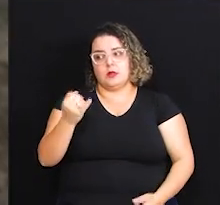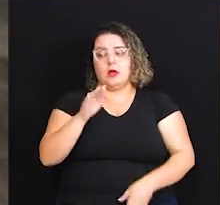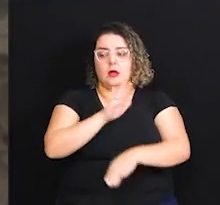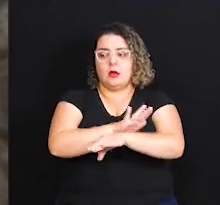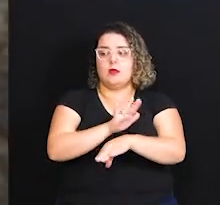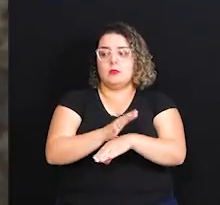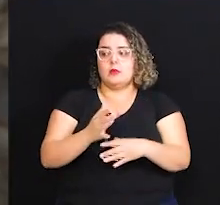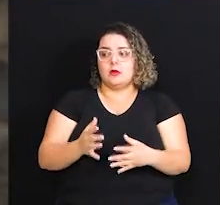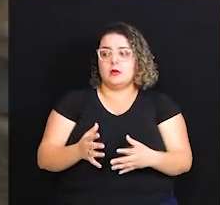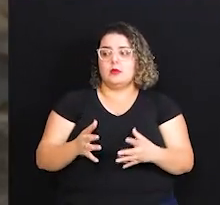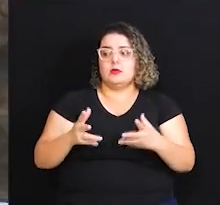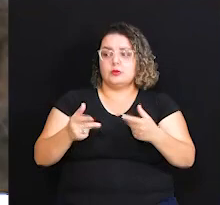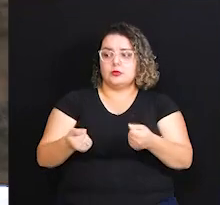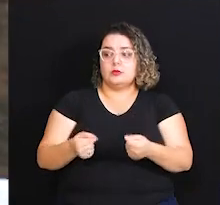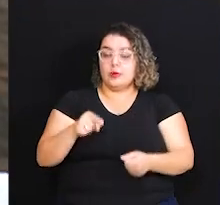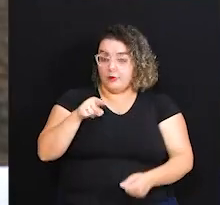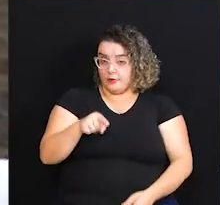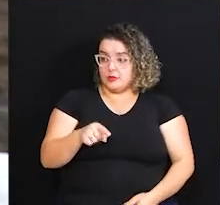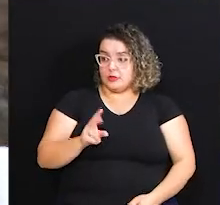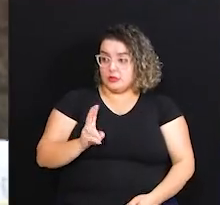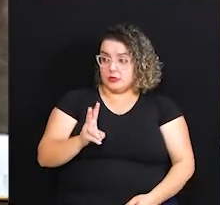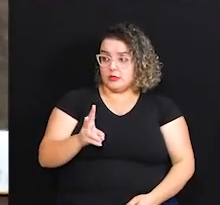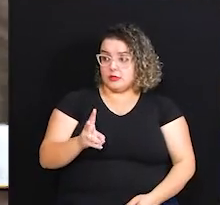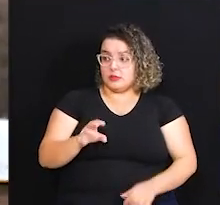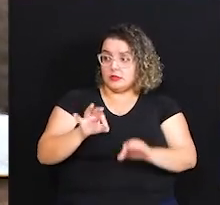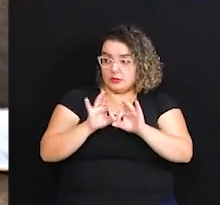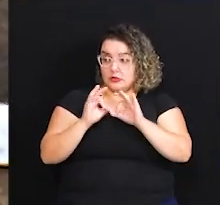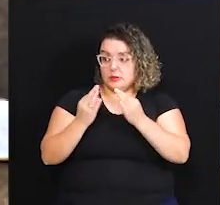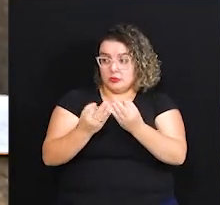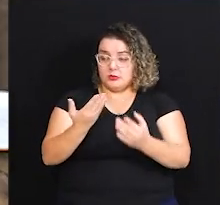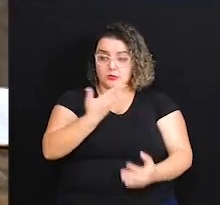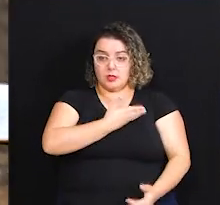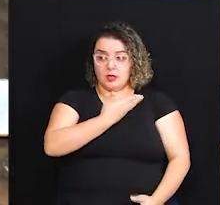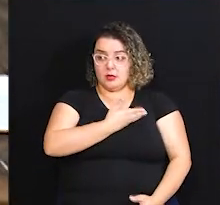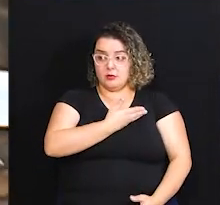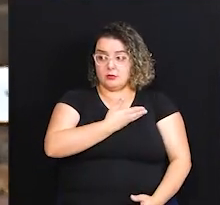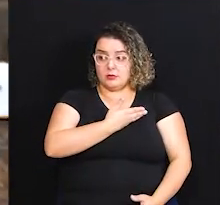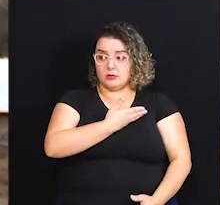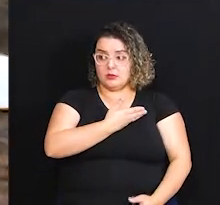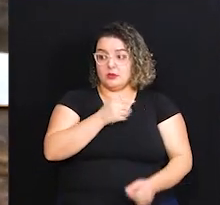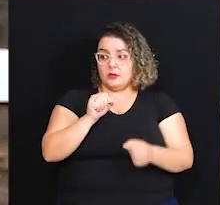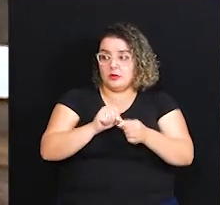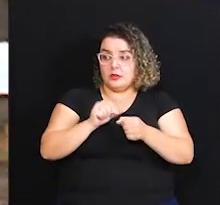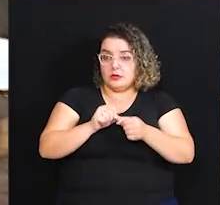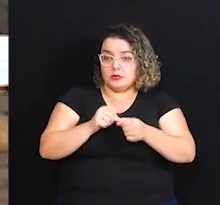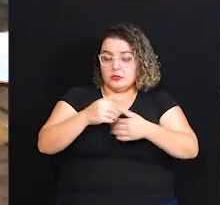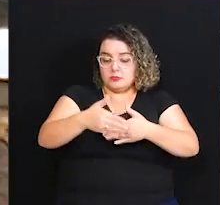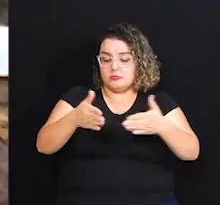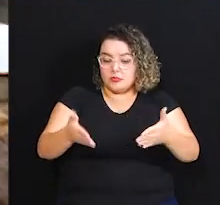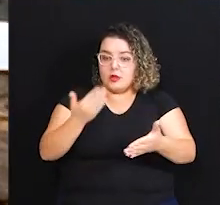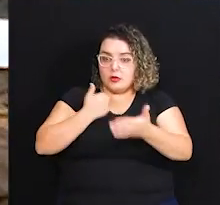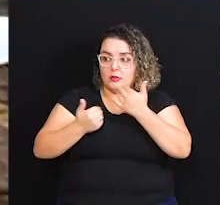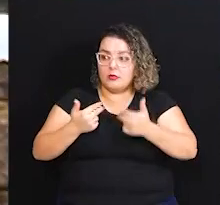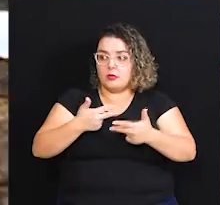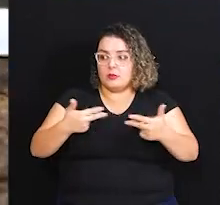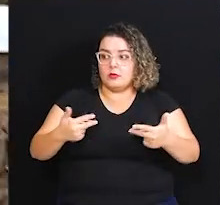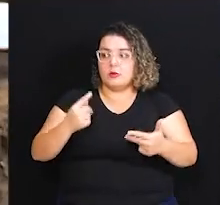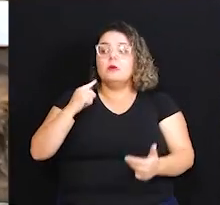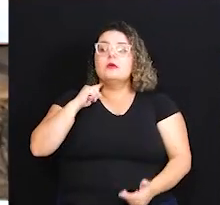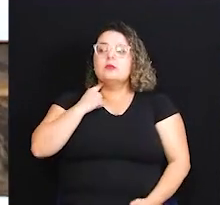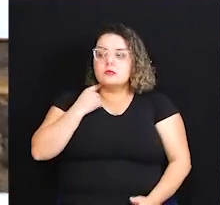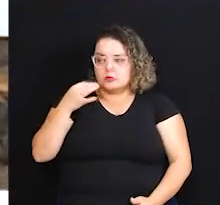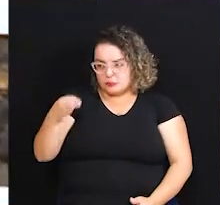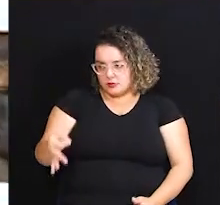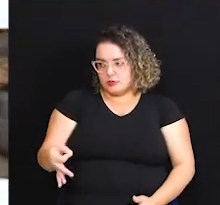ajudar a cuidar de tudo isso aqui. Você que vem sempre com a sua família, seus amigos, fazer um piquenique, joga seu lixo no lixo,